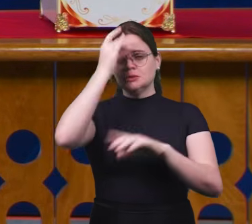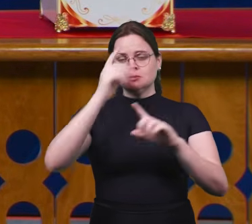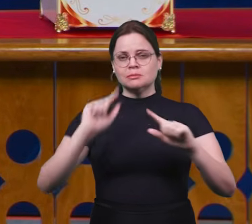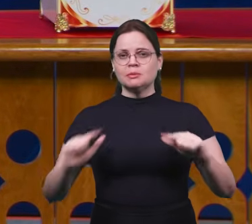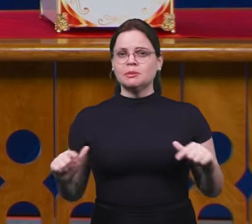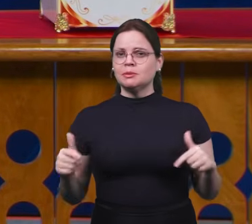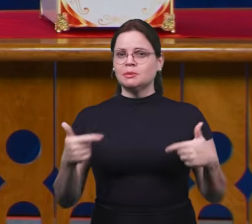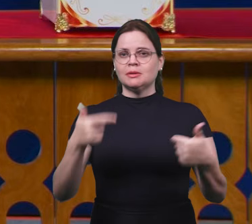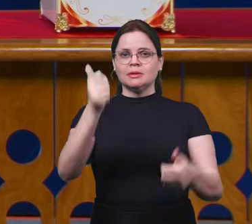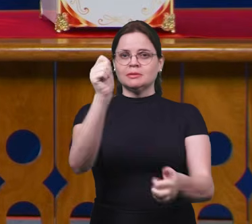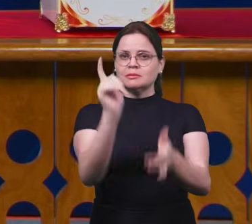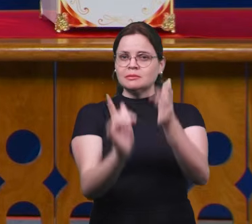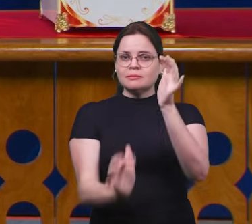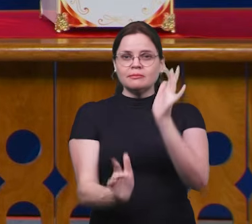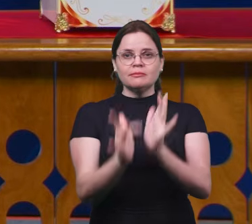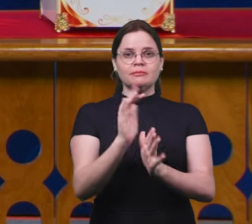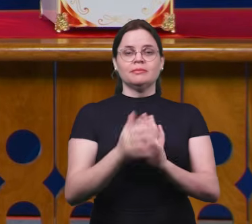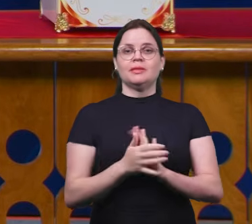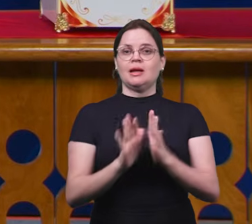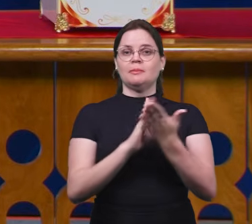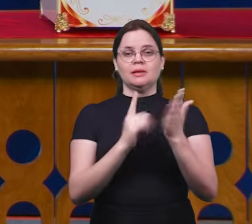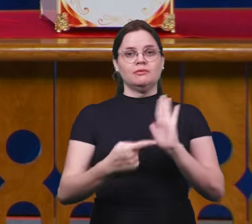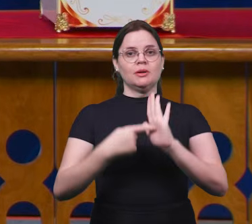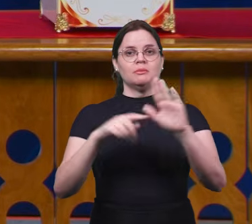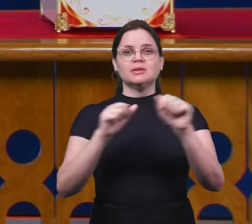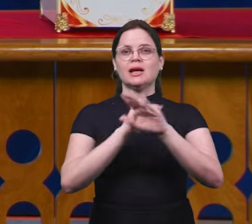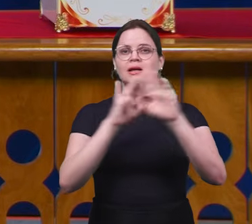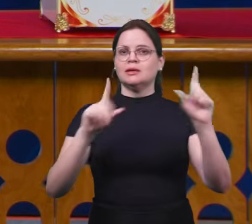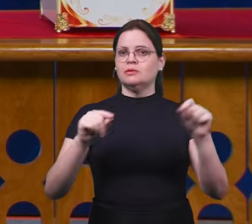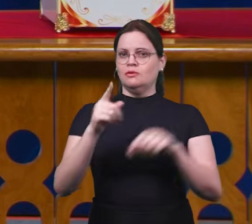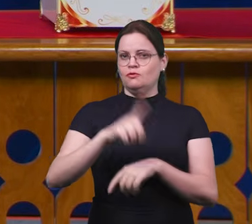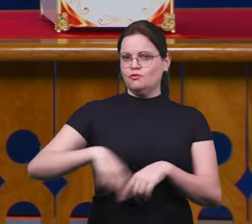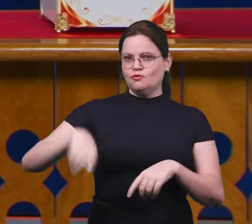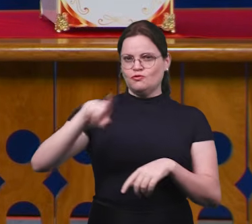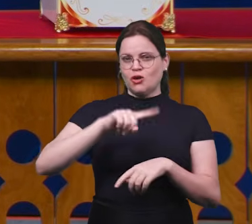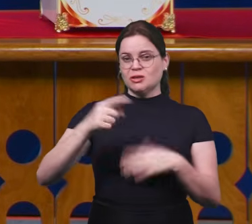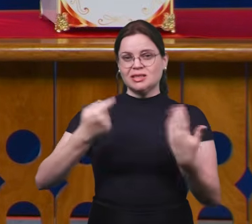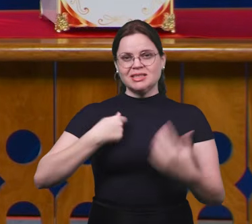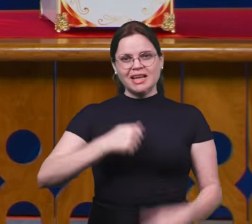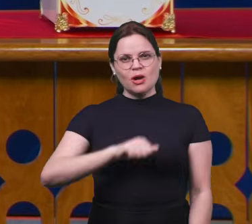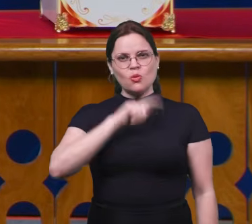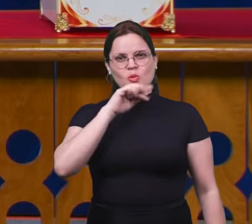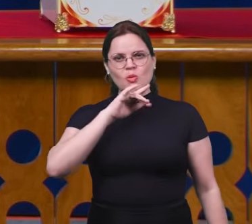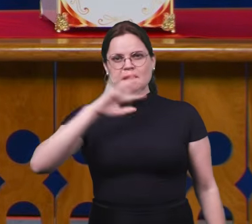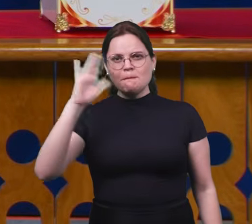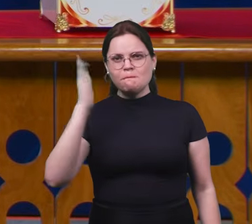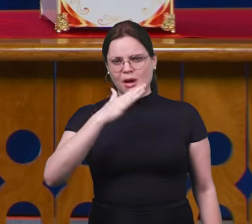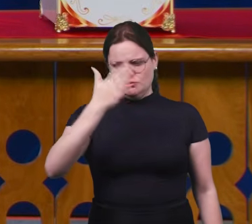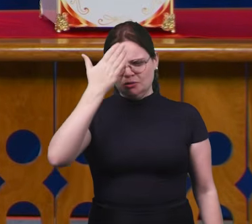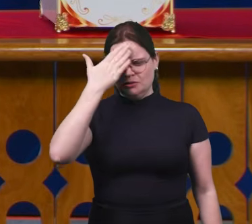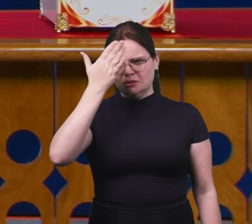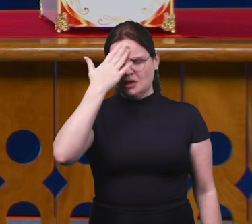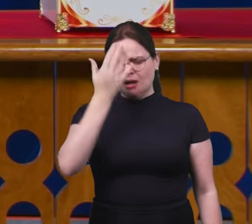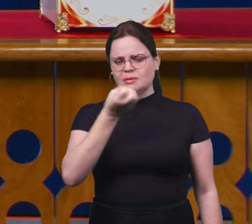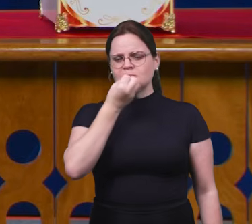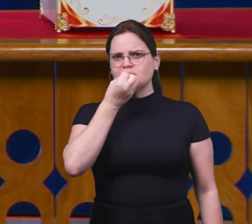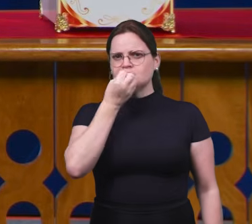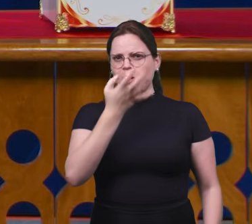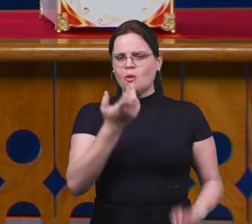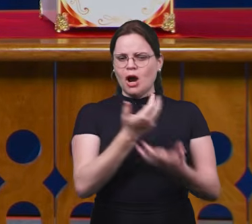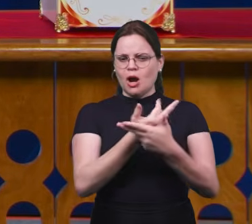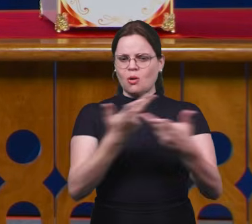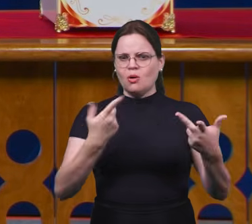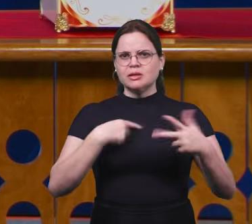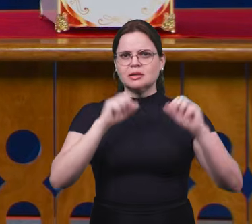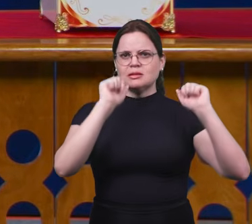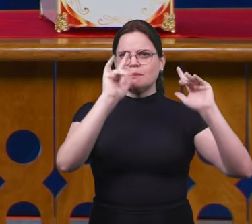sendo derramado. E a palavra do Senhor diz, se vós que sois maus sabeis dar boas dádivas